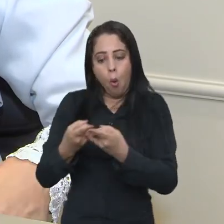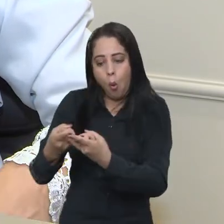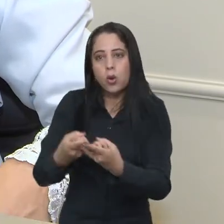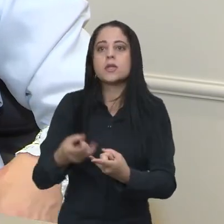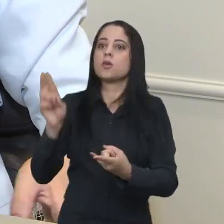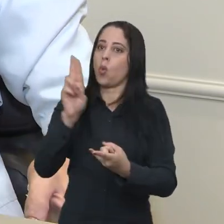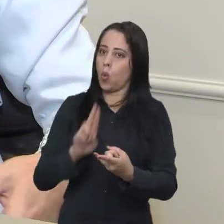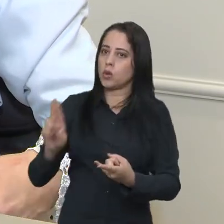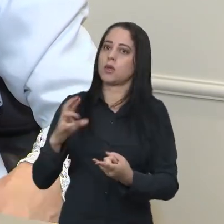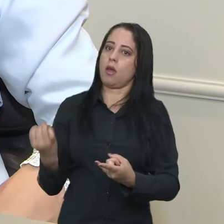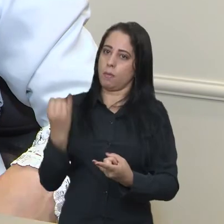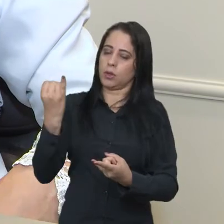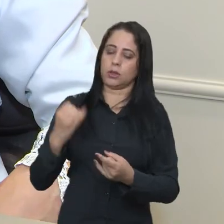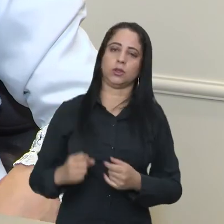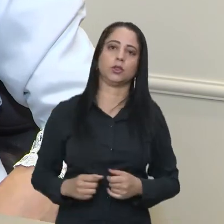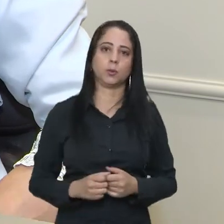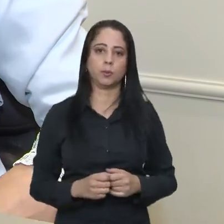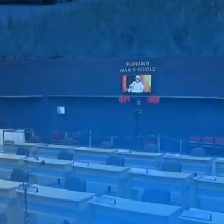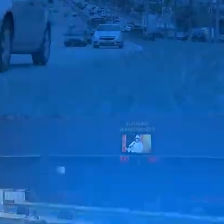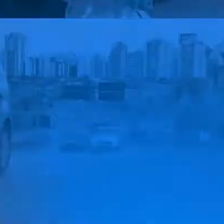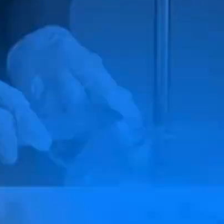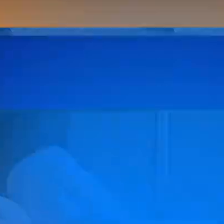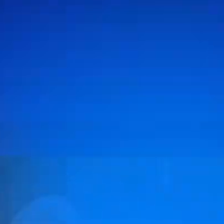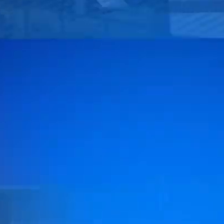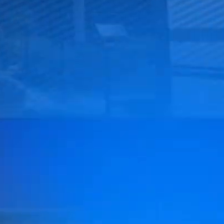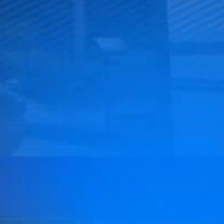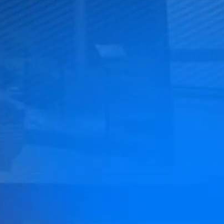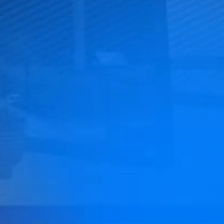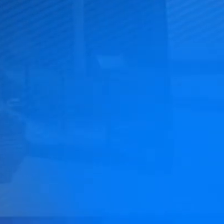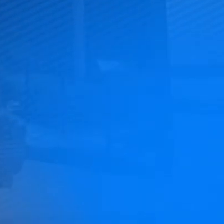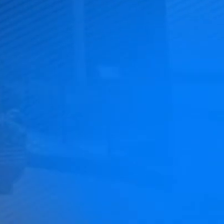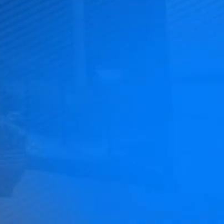sem preservativo durante toda a gestação e